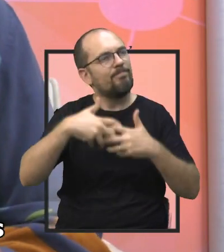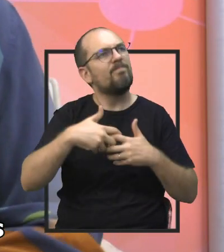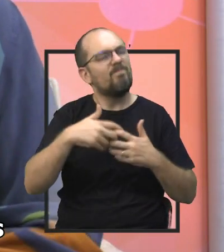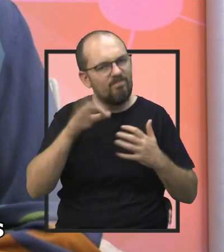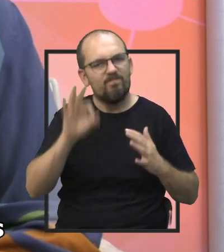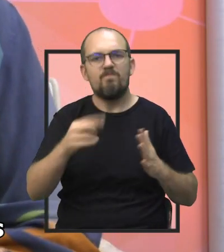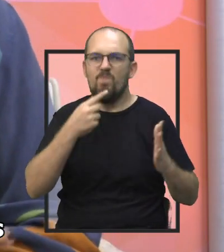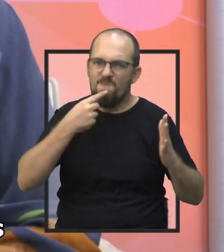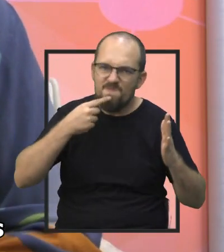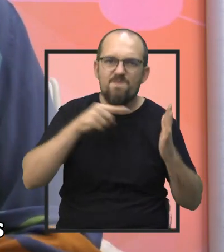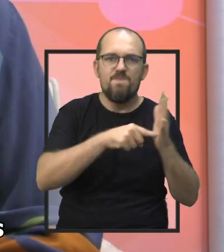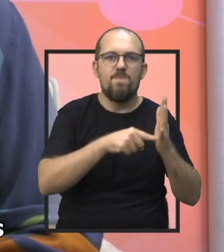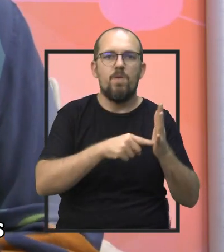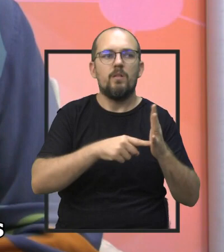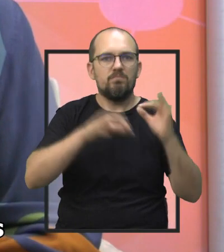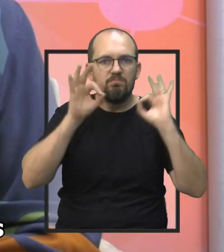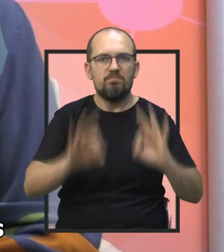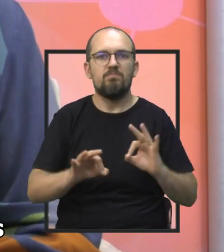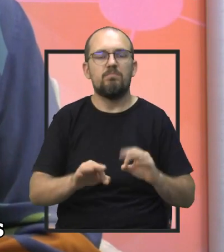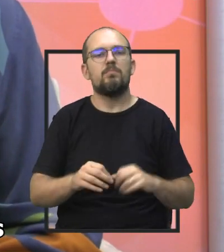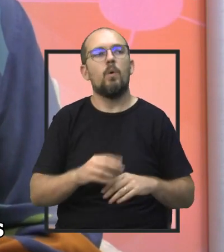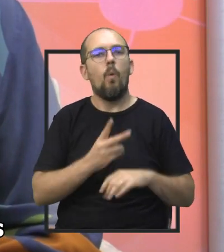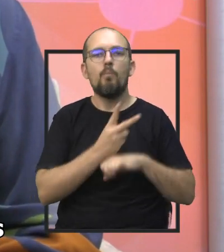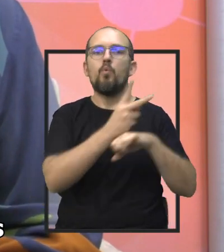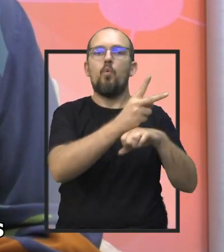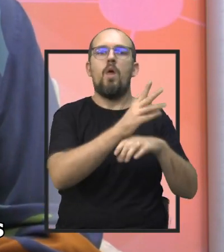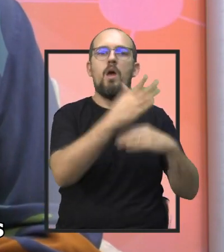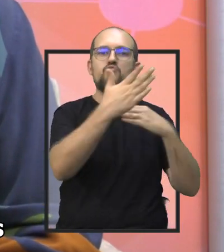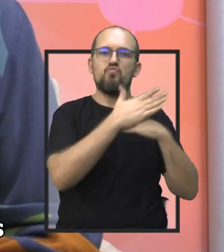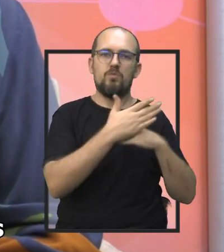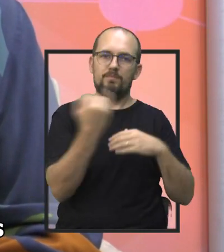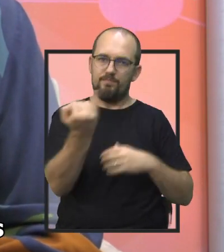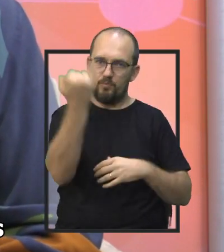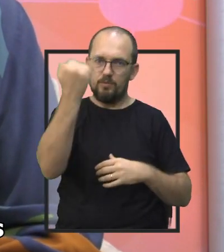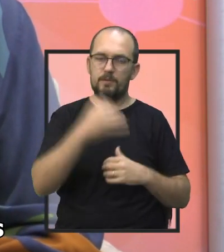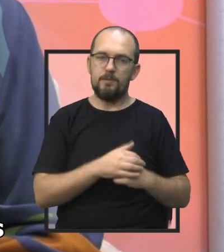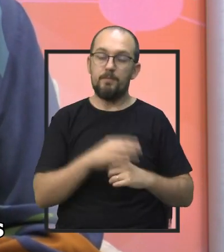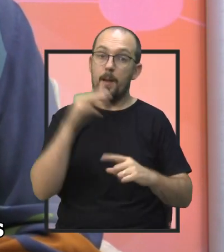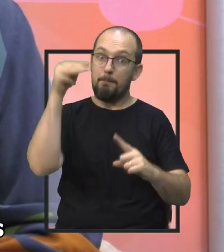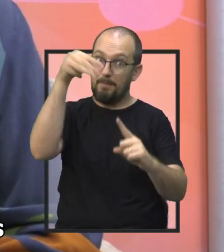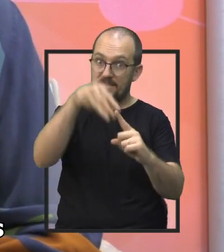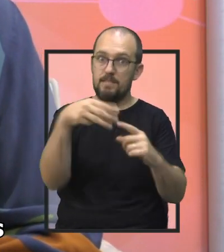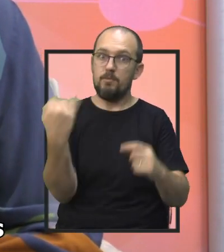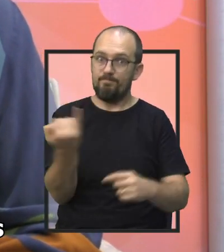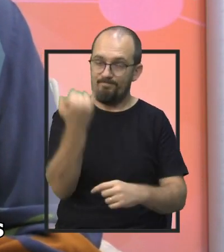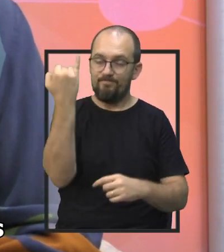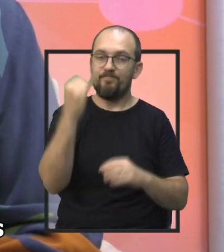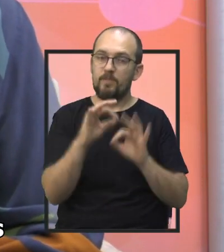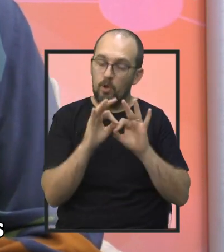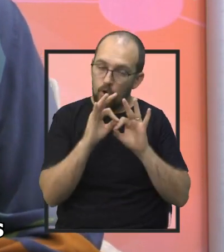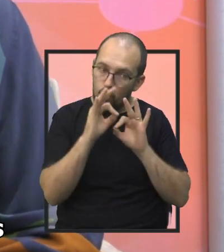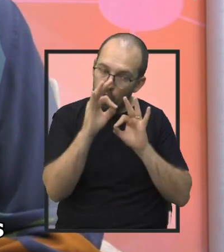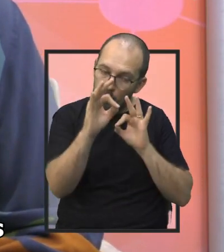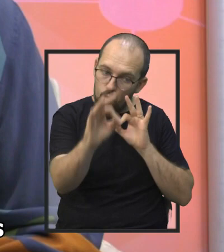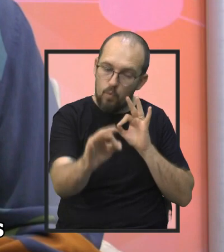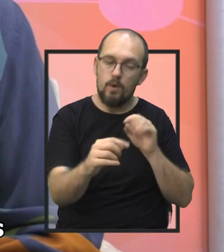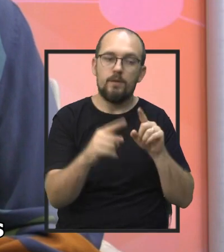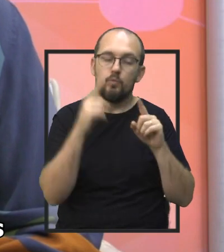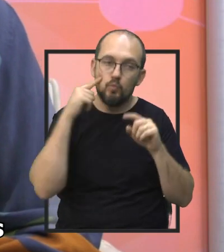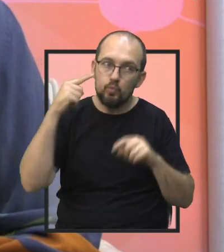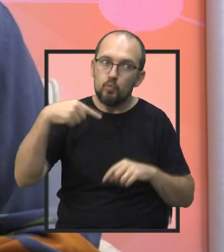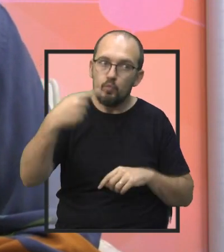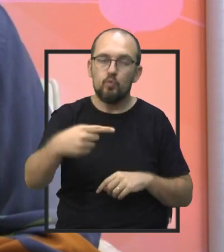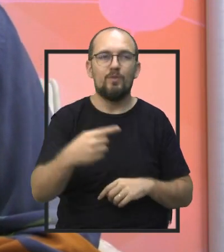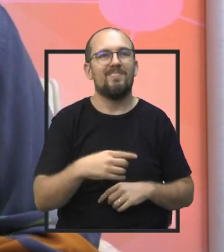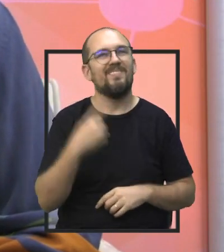fazer denúncias e buscar ajuda. Então, eu acho que a nossa missão, ela é muito longa, ela é todos os dias, ela não é